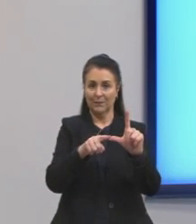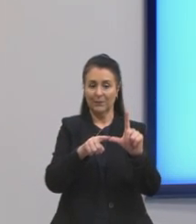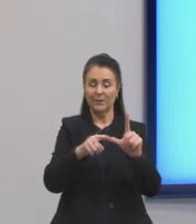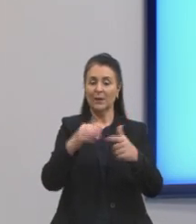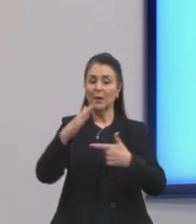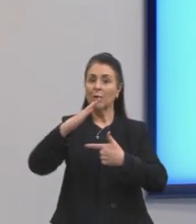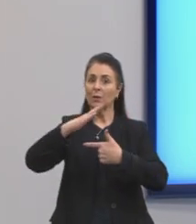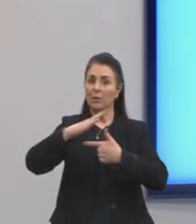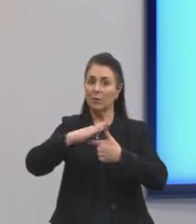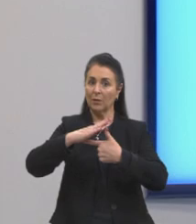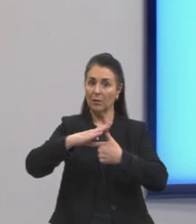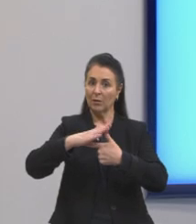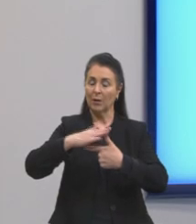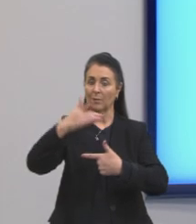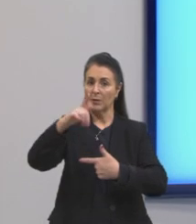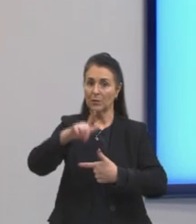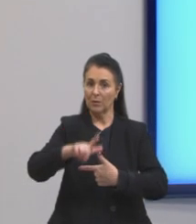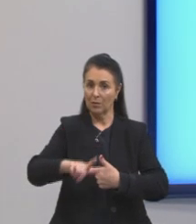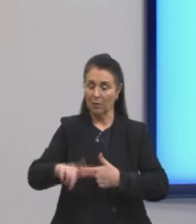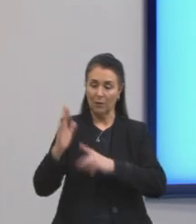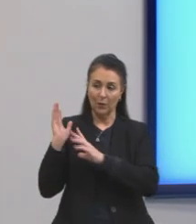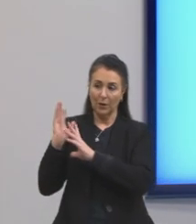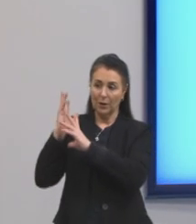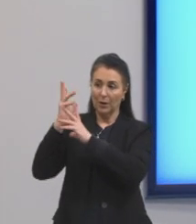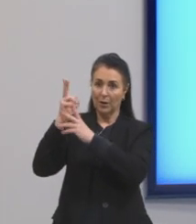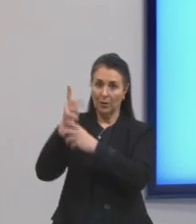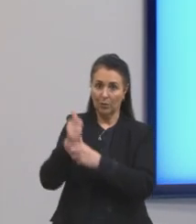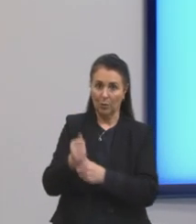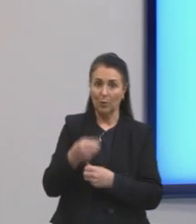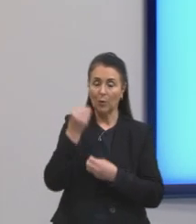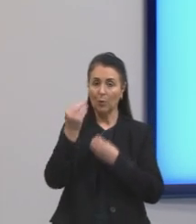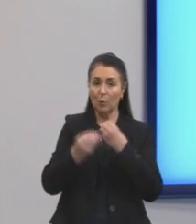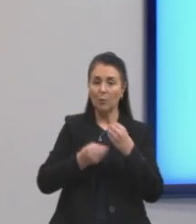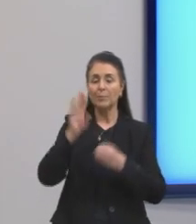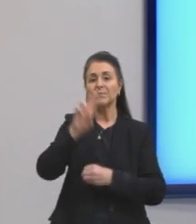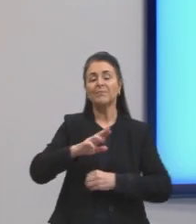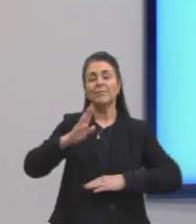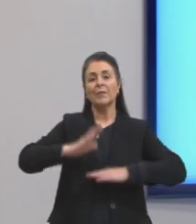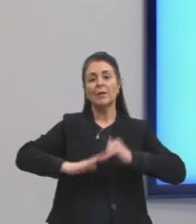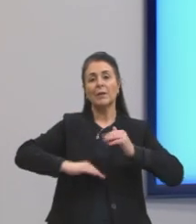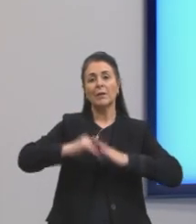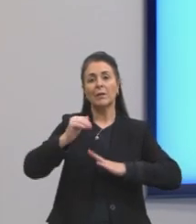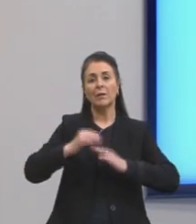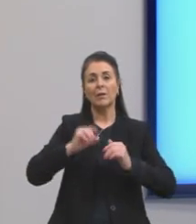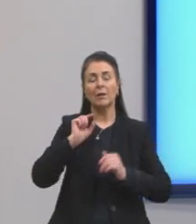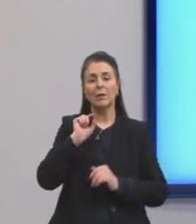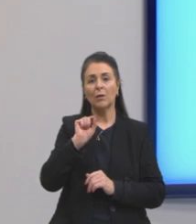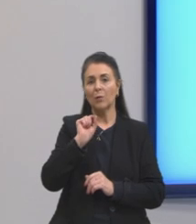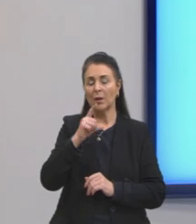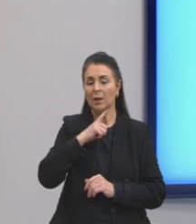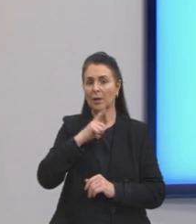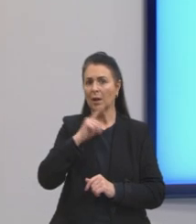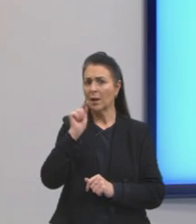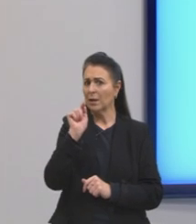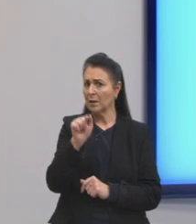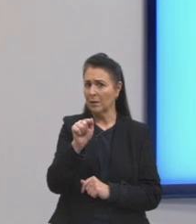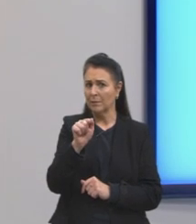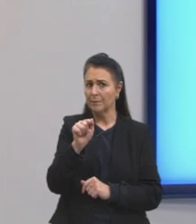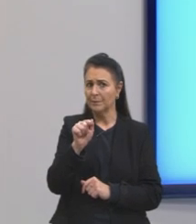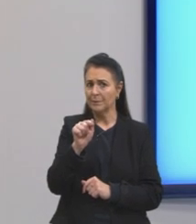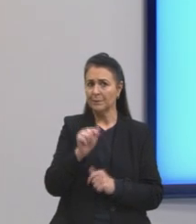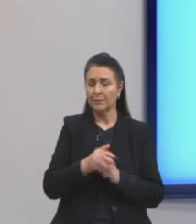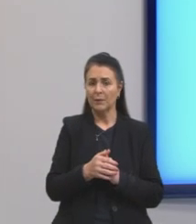teorema é importante retomar então para ver o que como é que essa aplicabilidade do teorema e o que que ele nos diz bem eles nos diz o seguinte